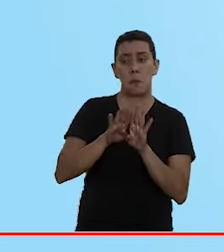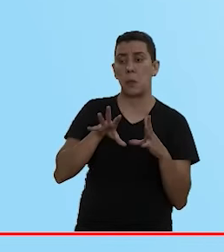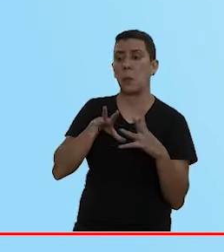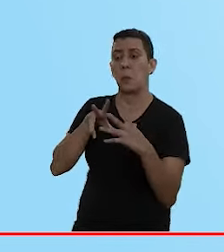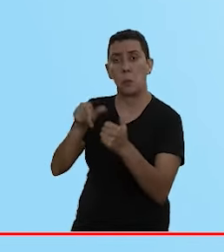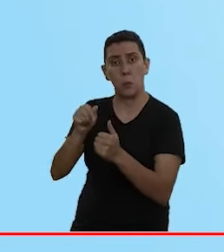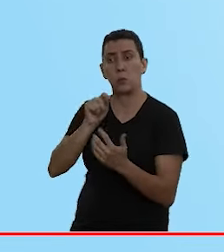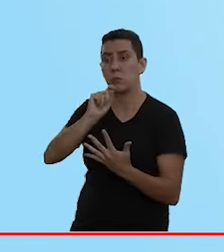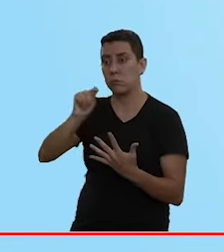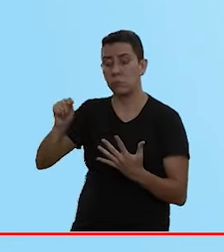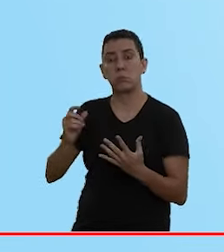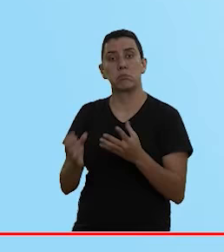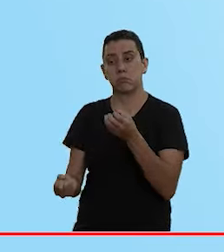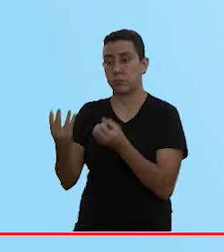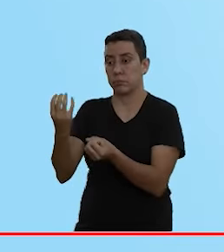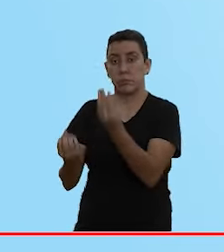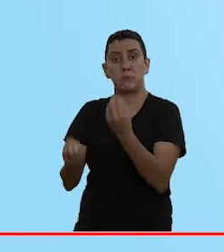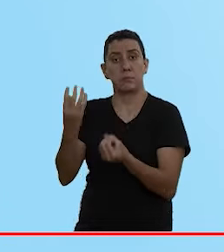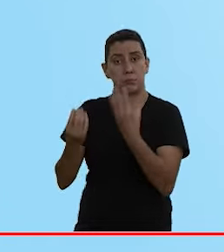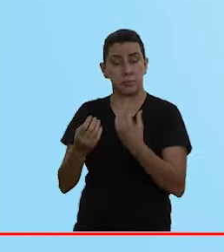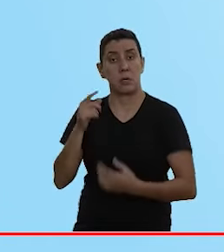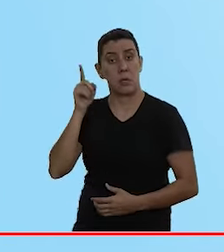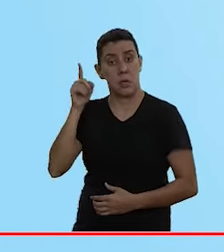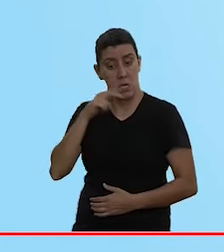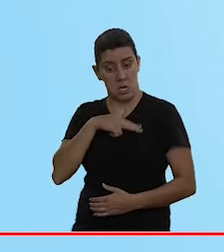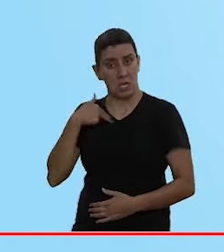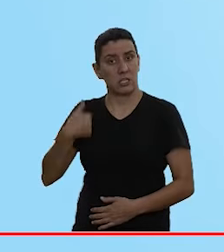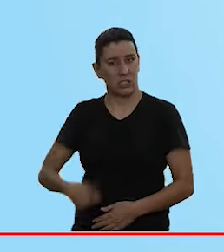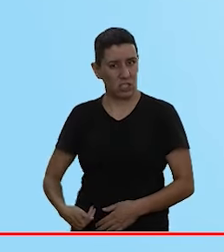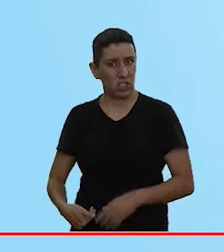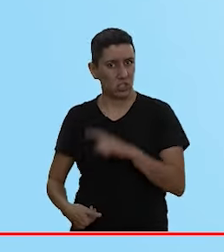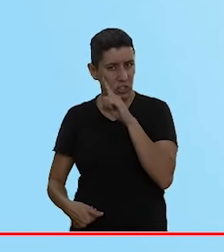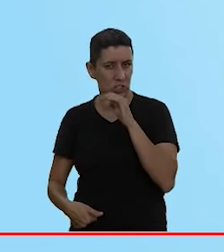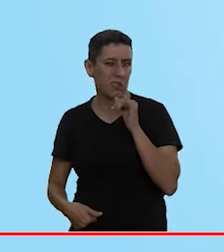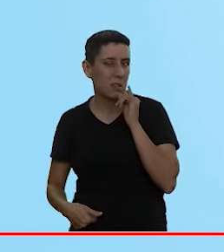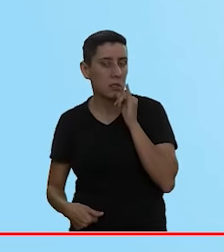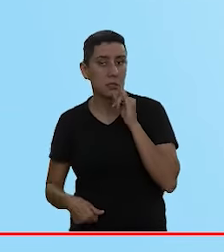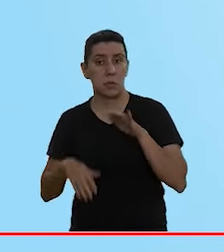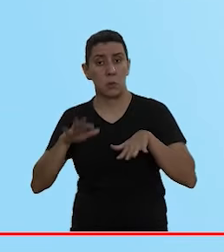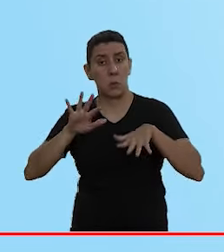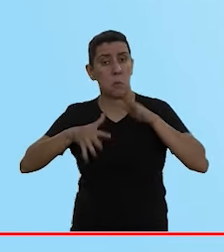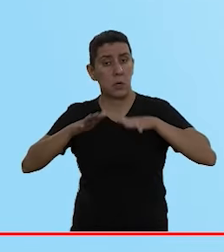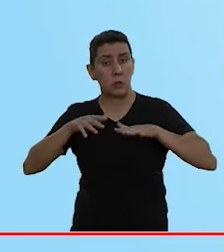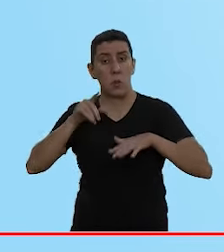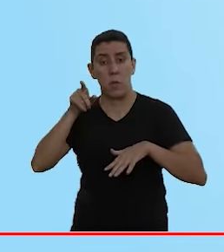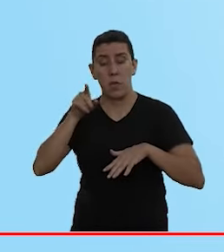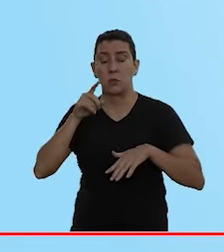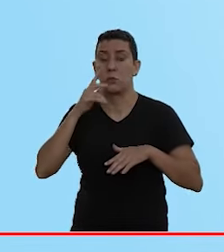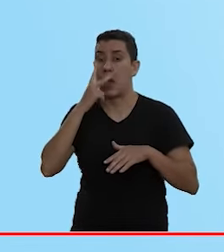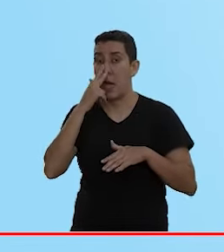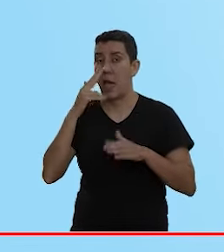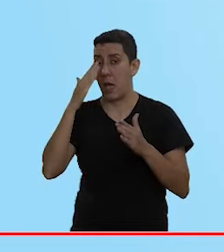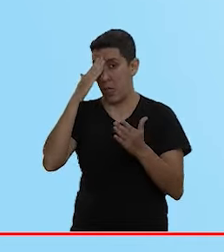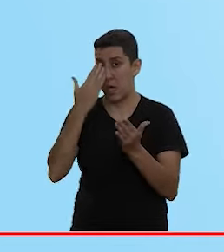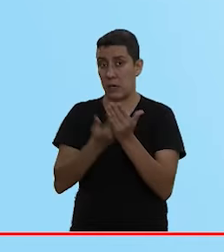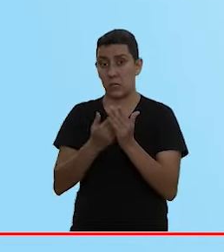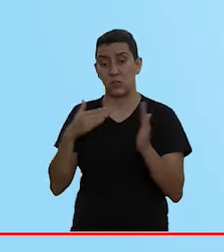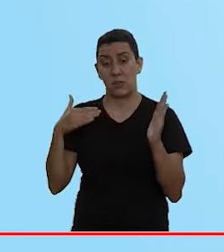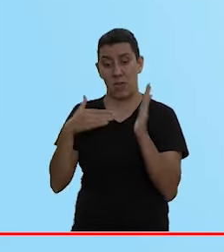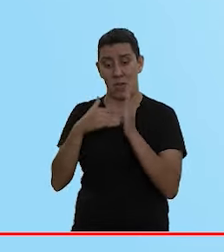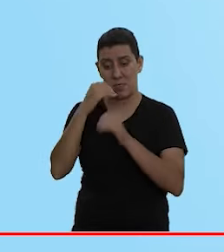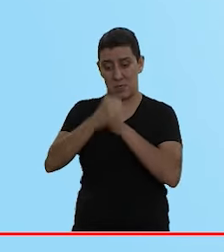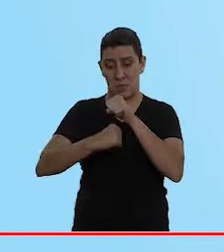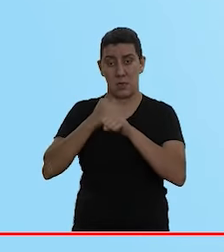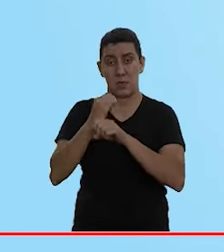a gente tem uma previsão de que até 2030, né, 50% da geração de energia venha de fontes